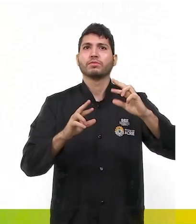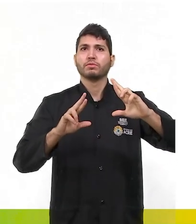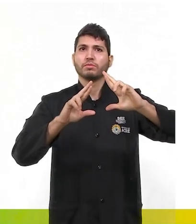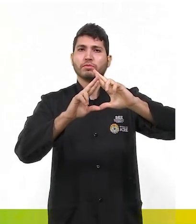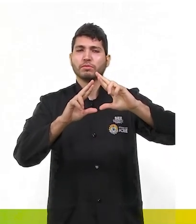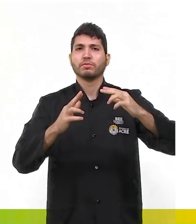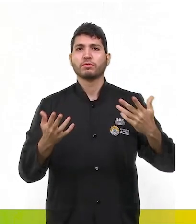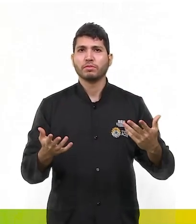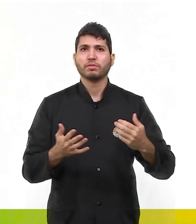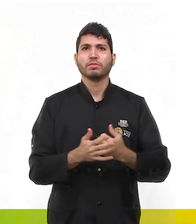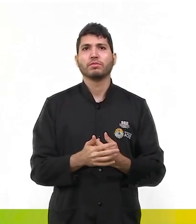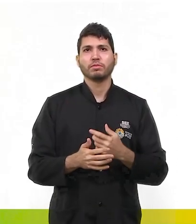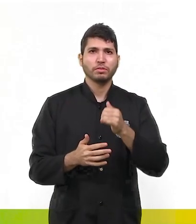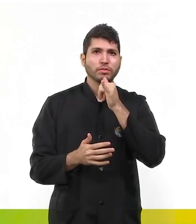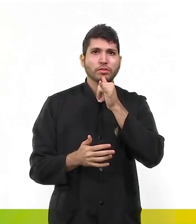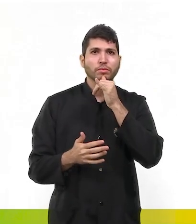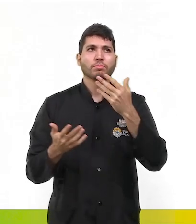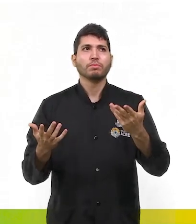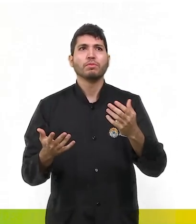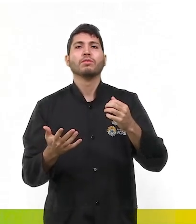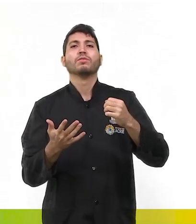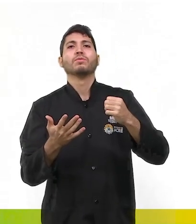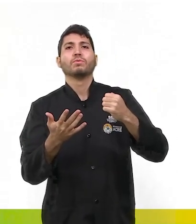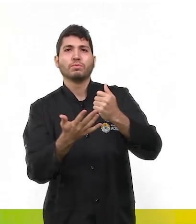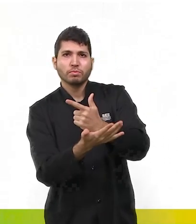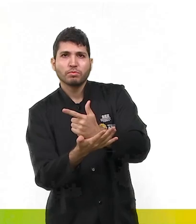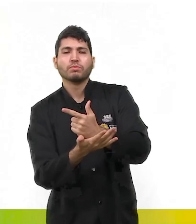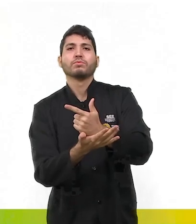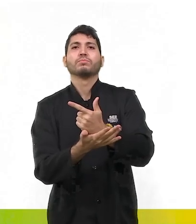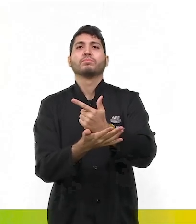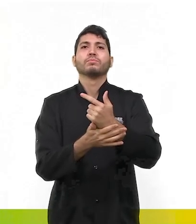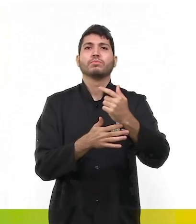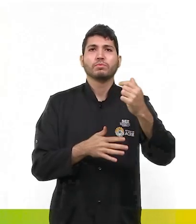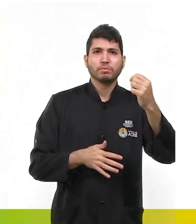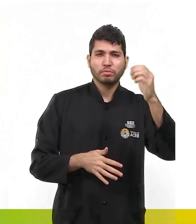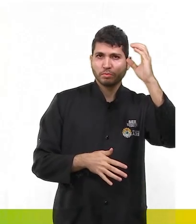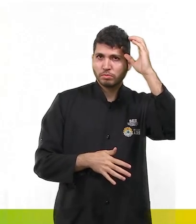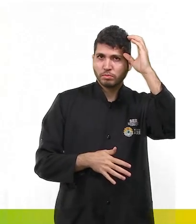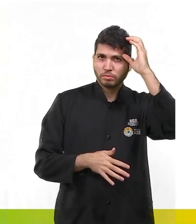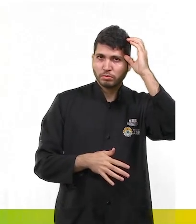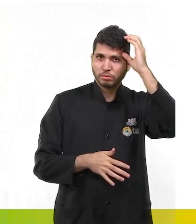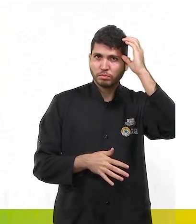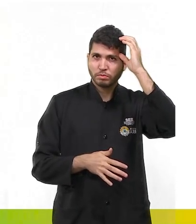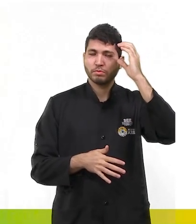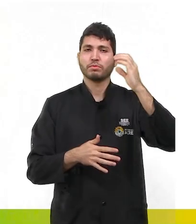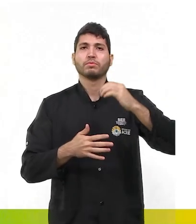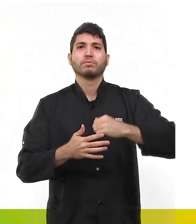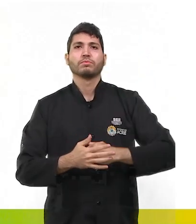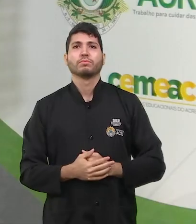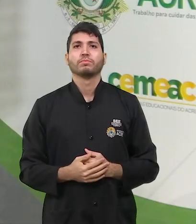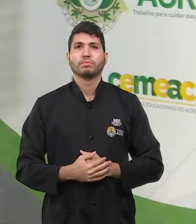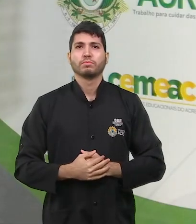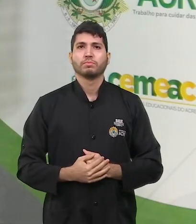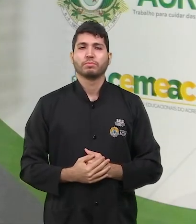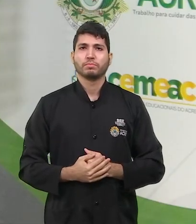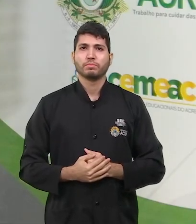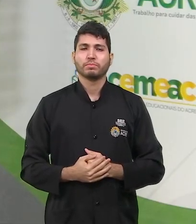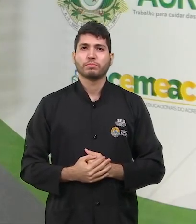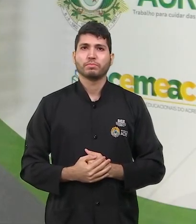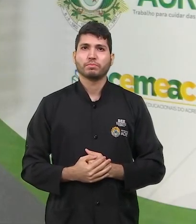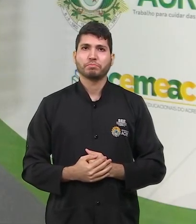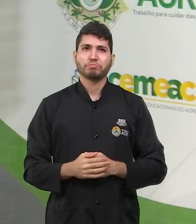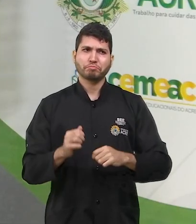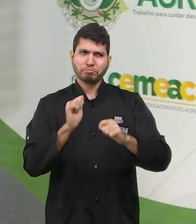consumo consciente, aliado aí ao desenvolvimento sustentável. Só lembrando, pessoal, não é algo impossível de